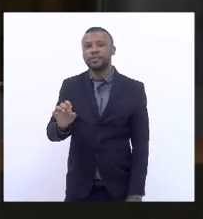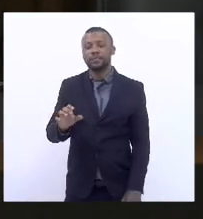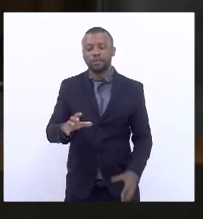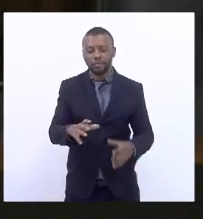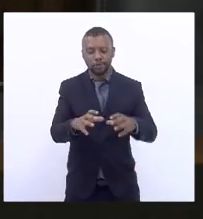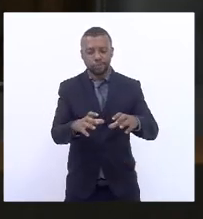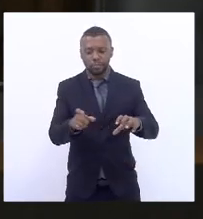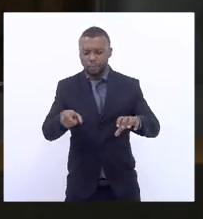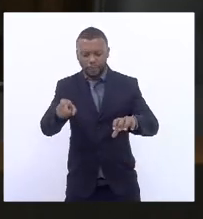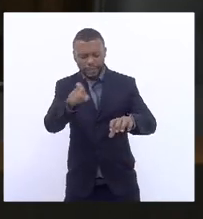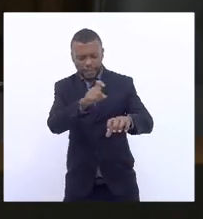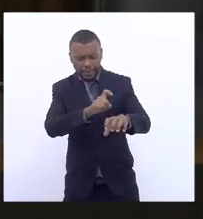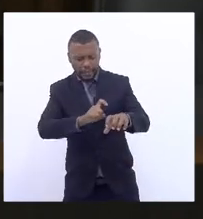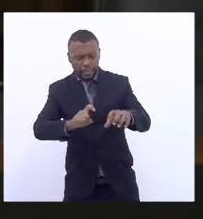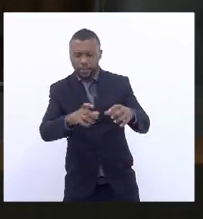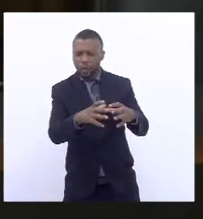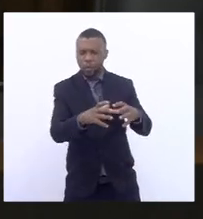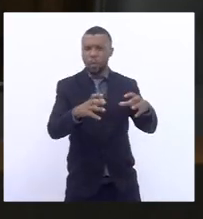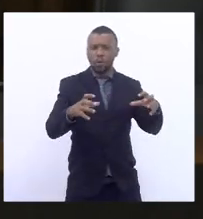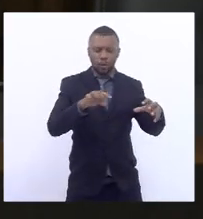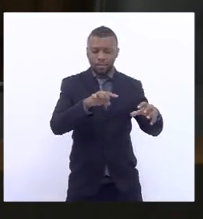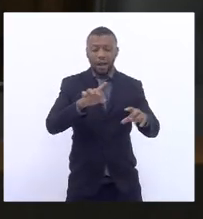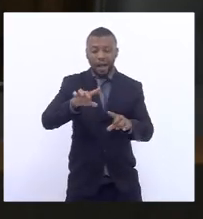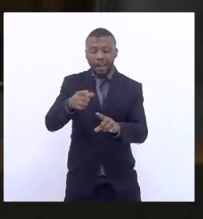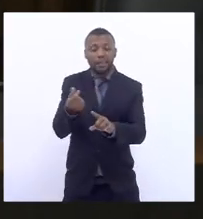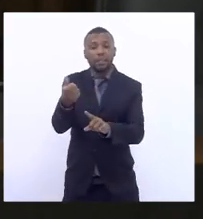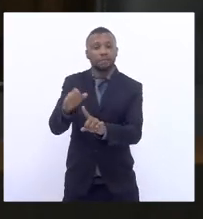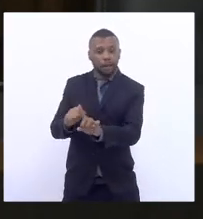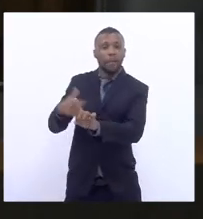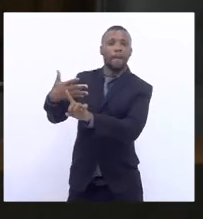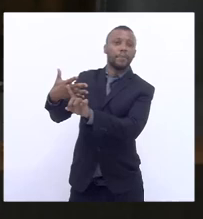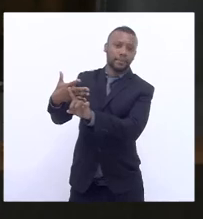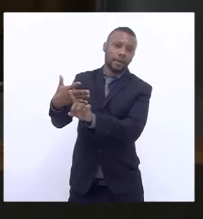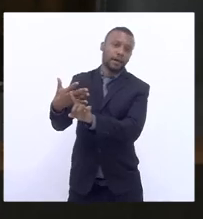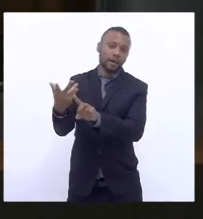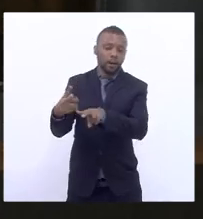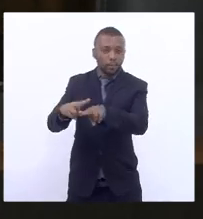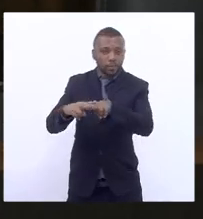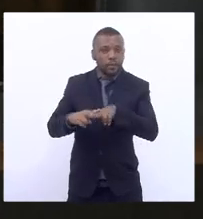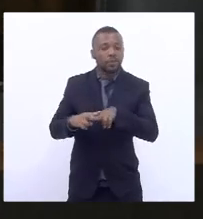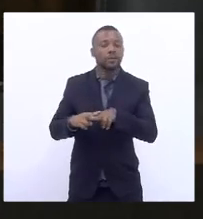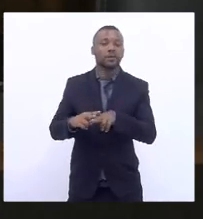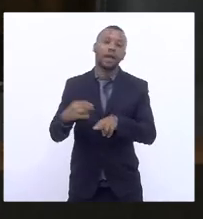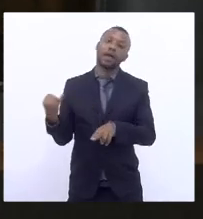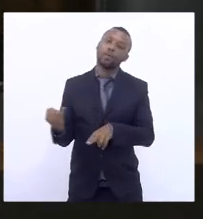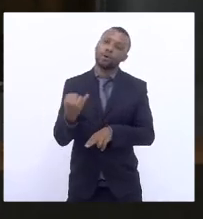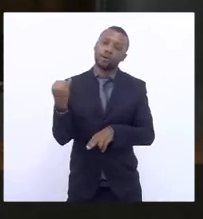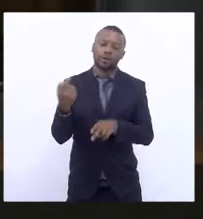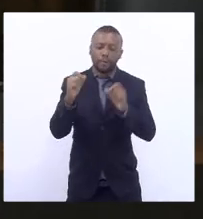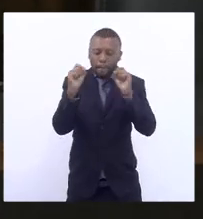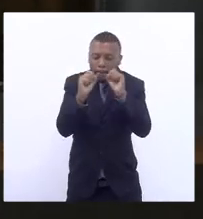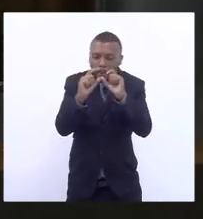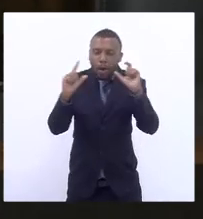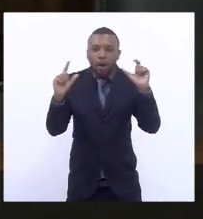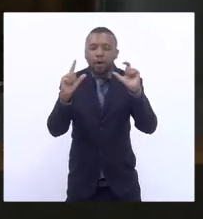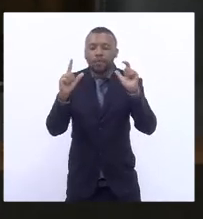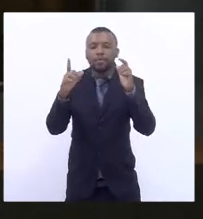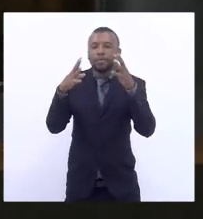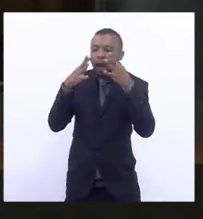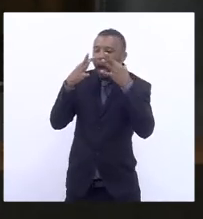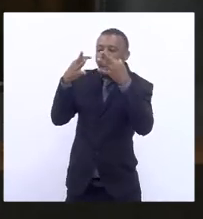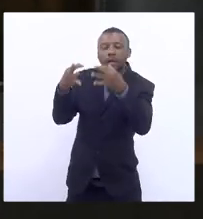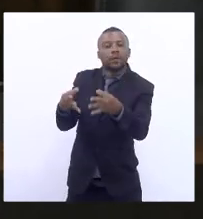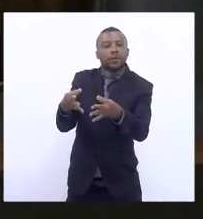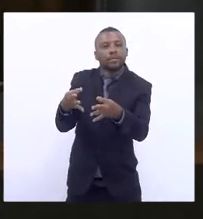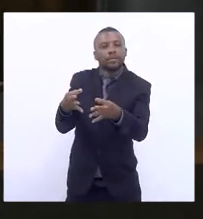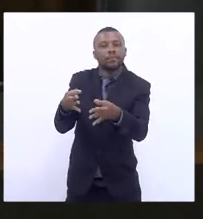como é necessária chamar a atenção sobre essa questão importante